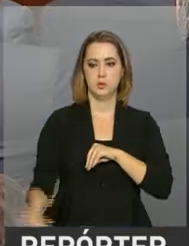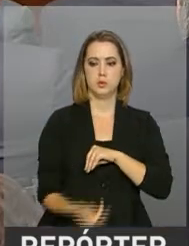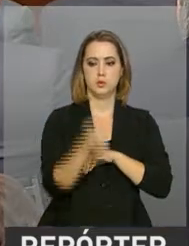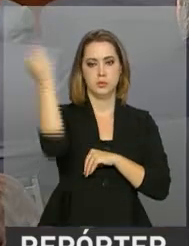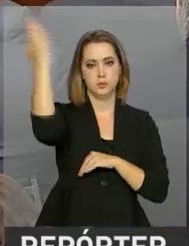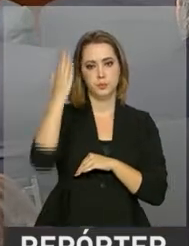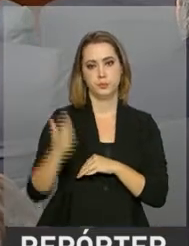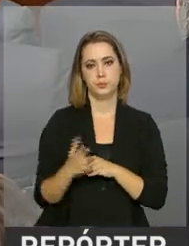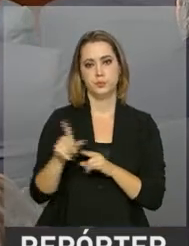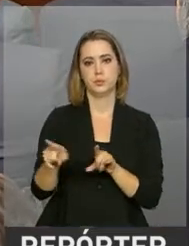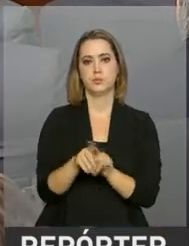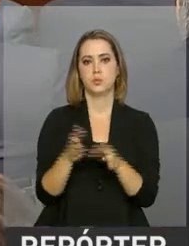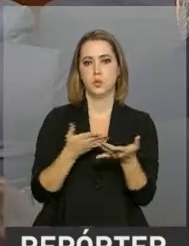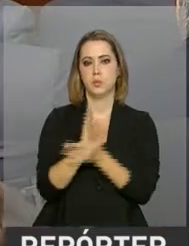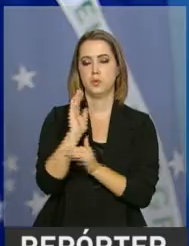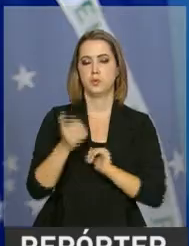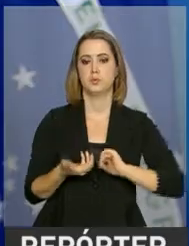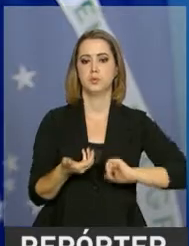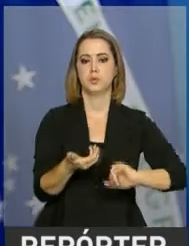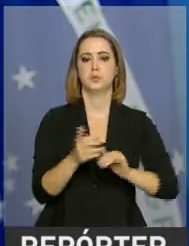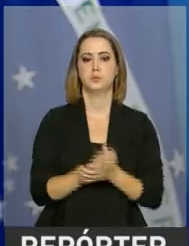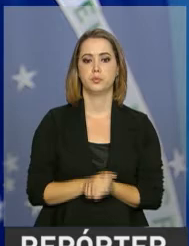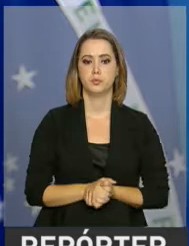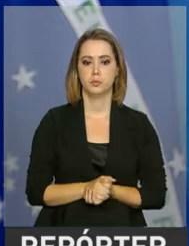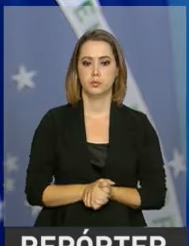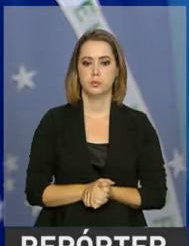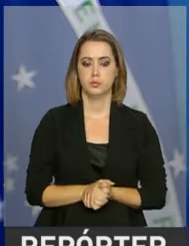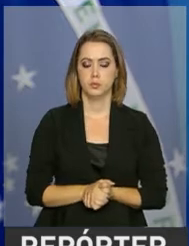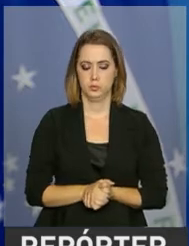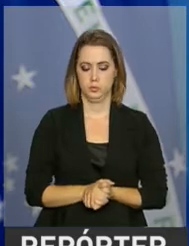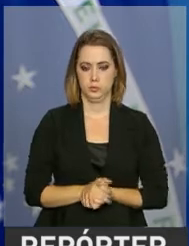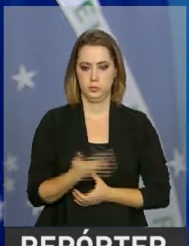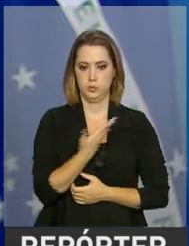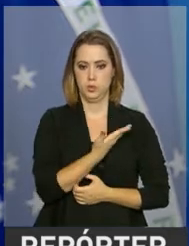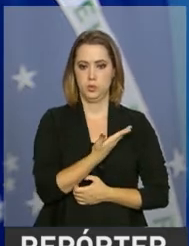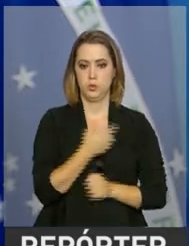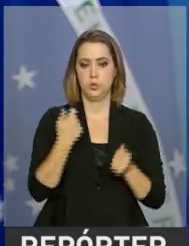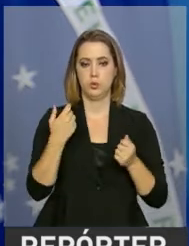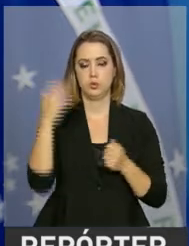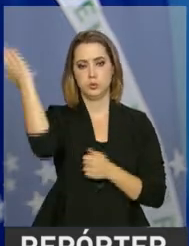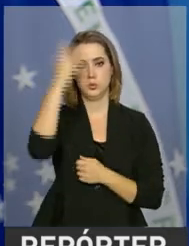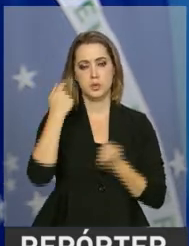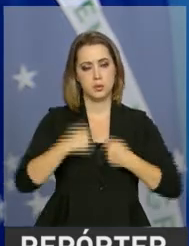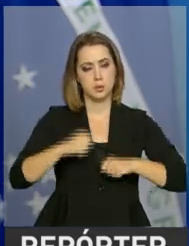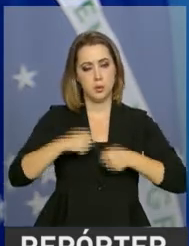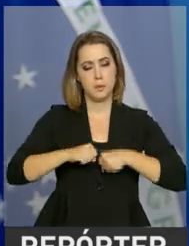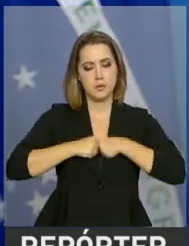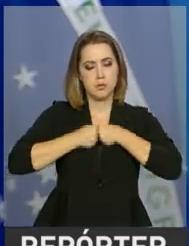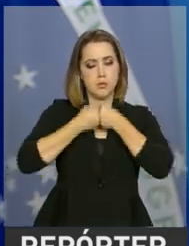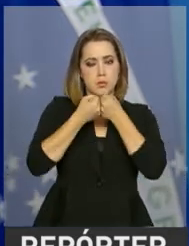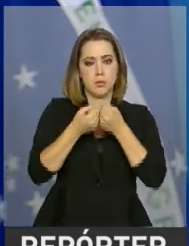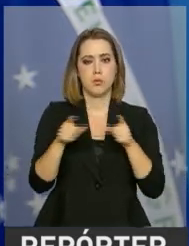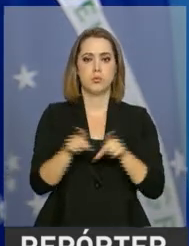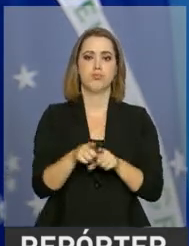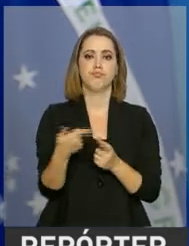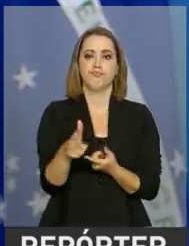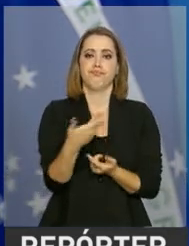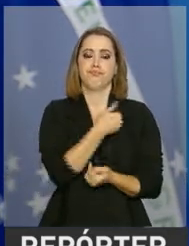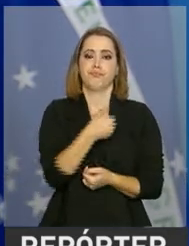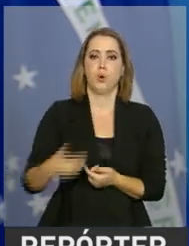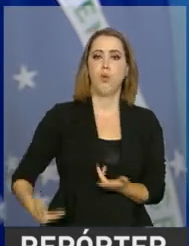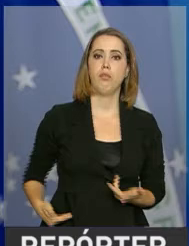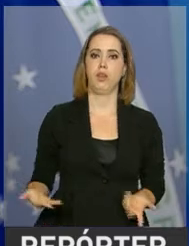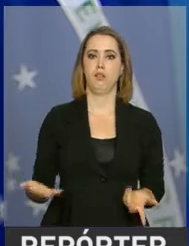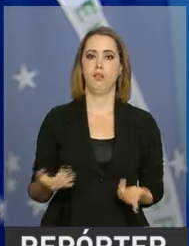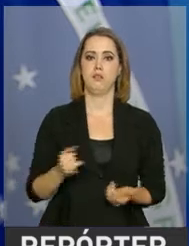recessão foi aprovada pelo congresso hoje no brasil se você não tiver coragem você não consegue governar se você não tiver